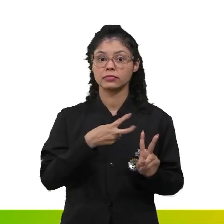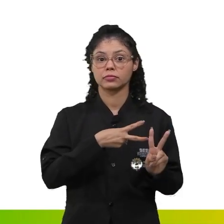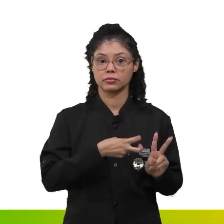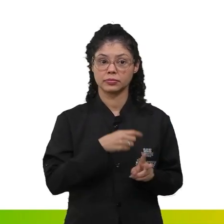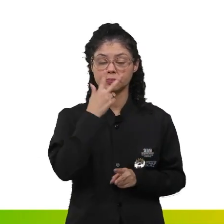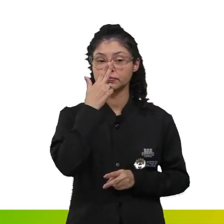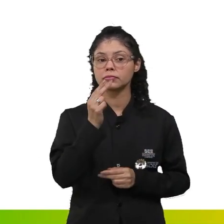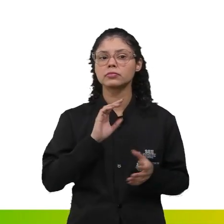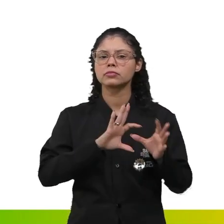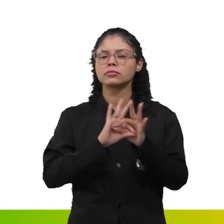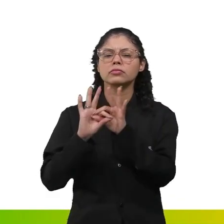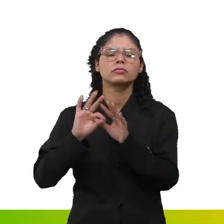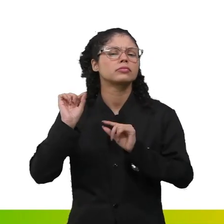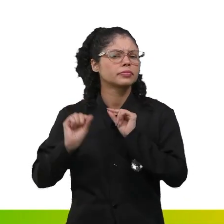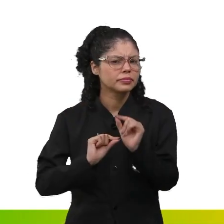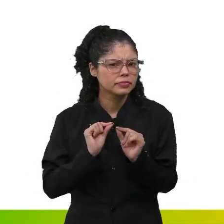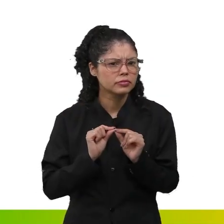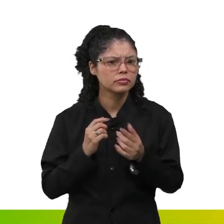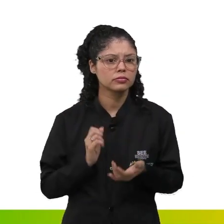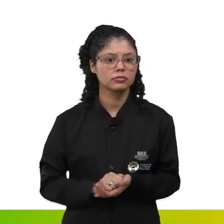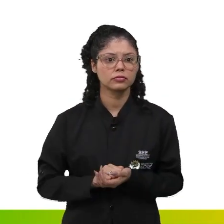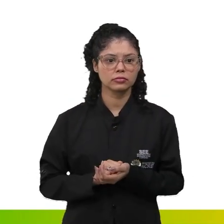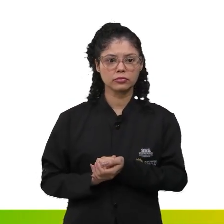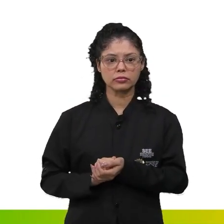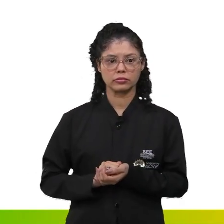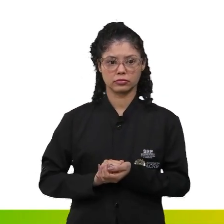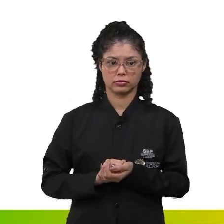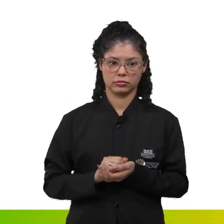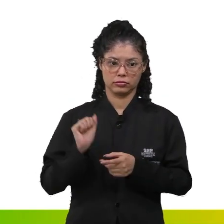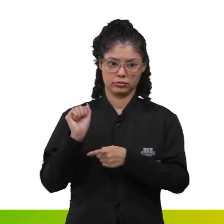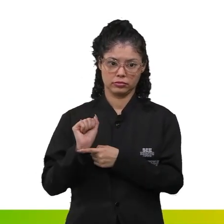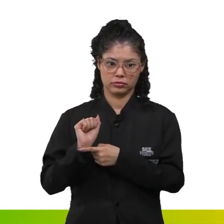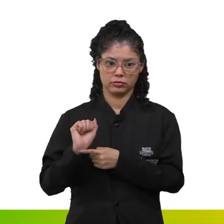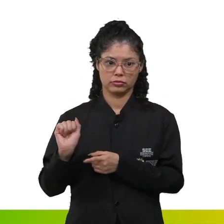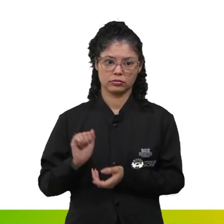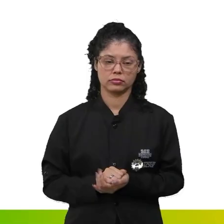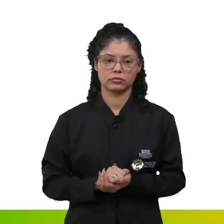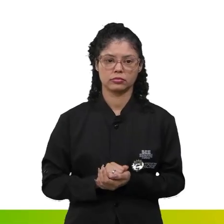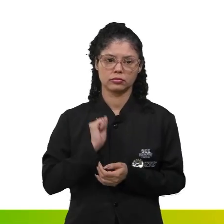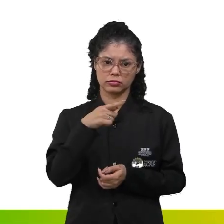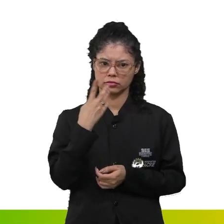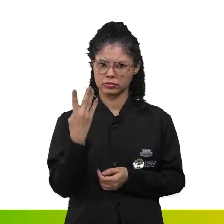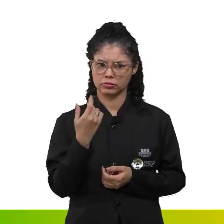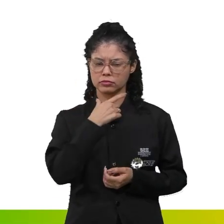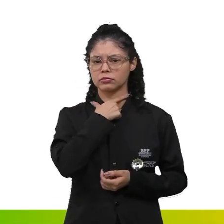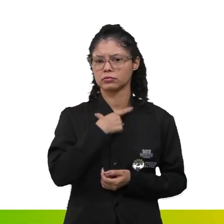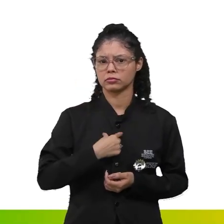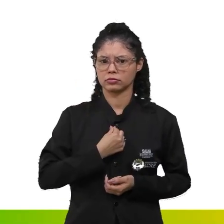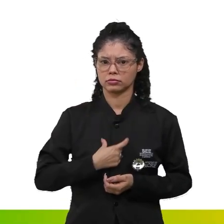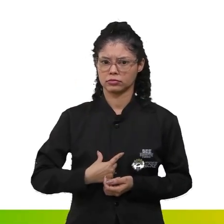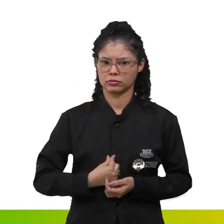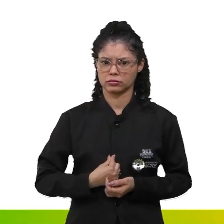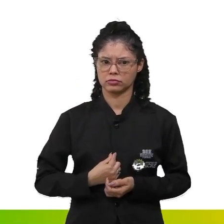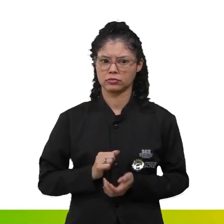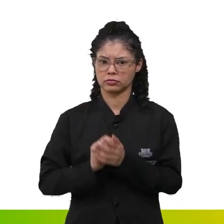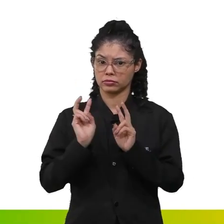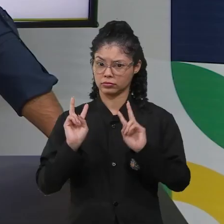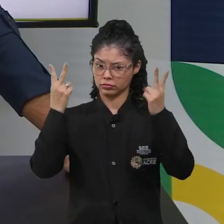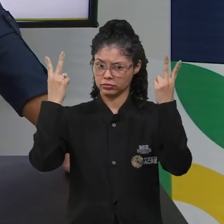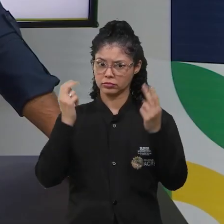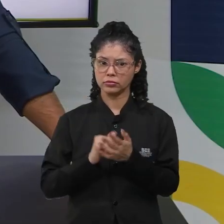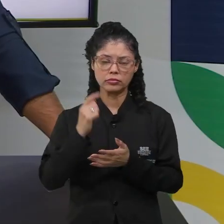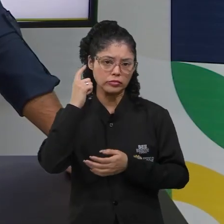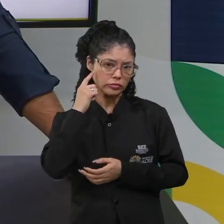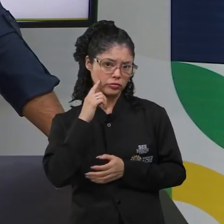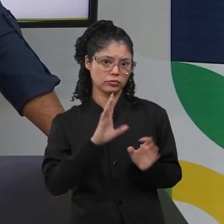Jogos Olímpicos em relação a quê? Vamos ver as alternativas. A. Quantificação de medalhas e vitórias. Vamos pensar,